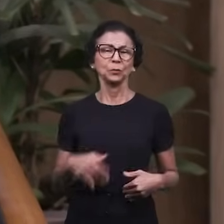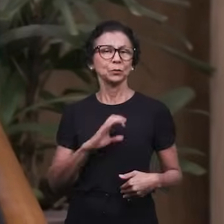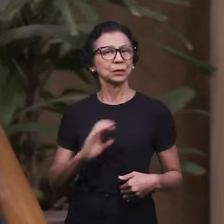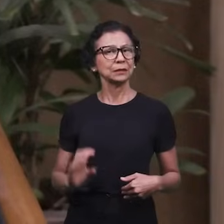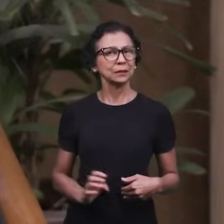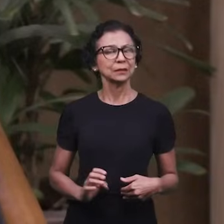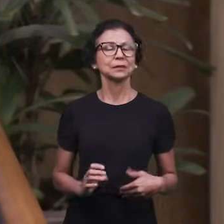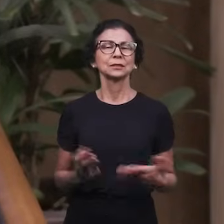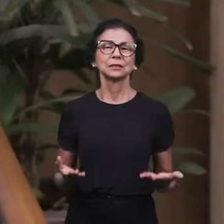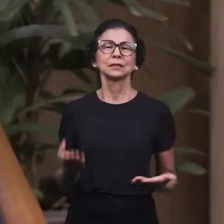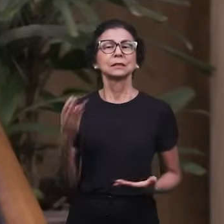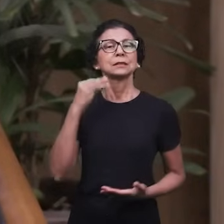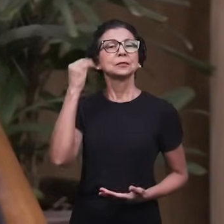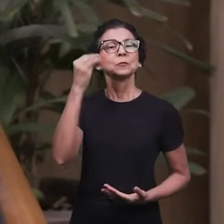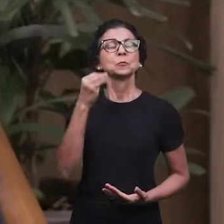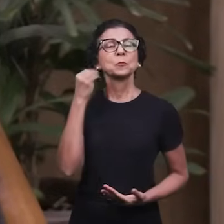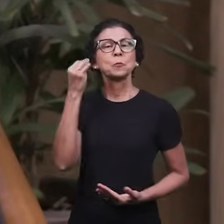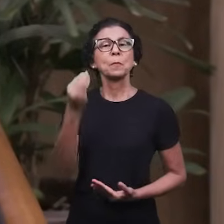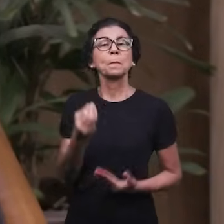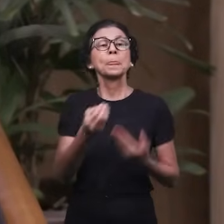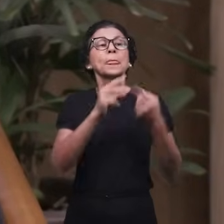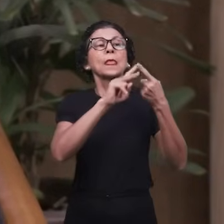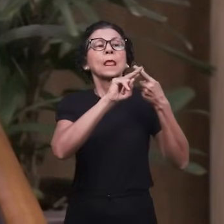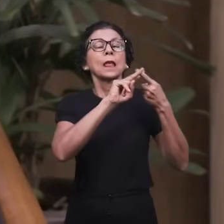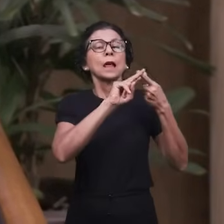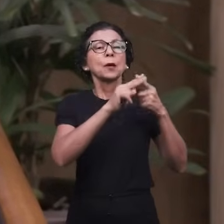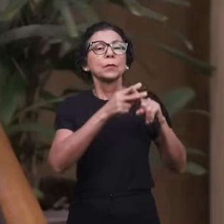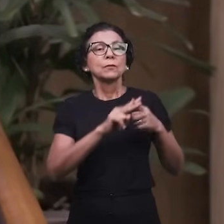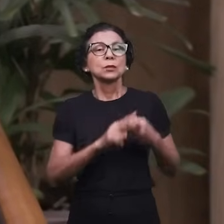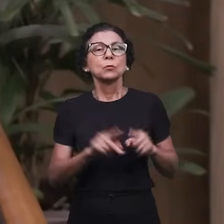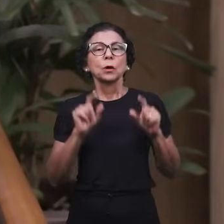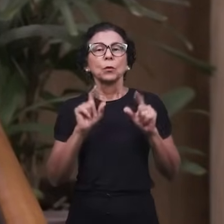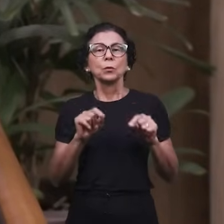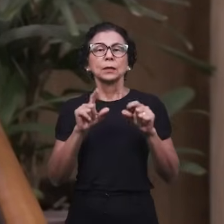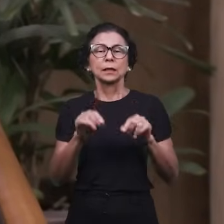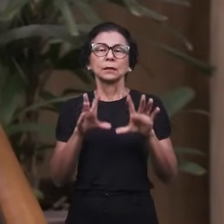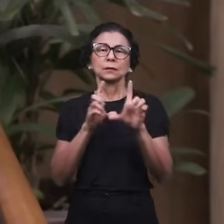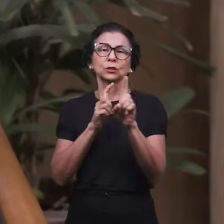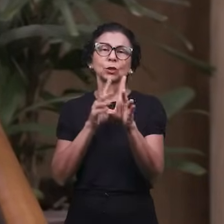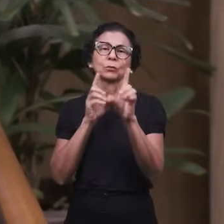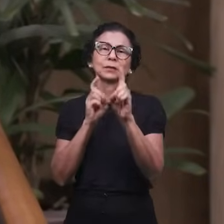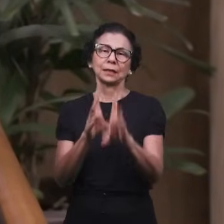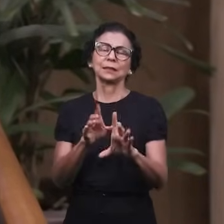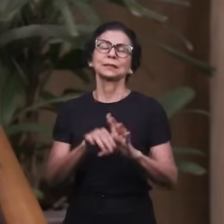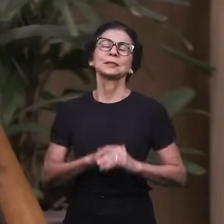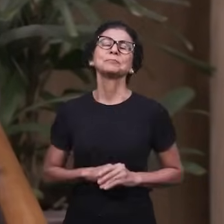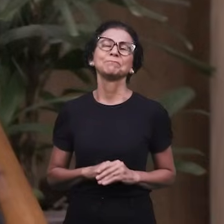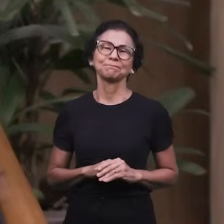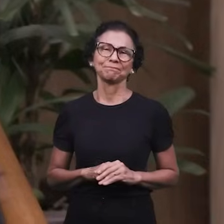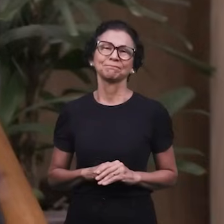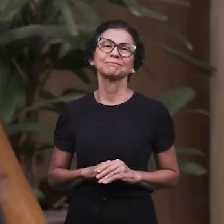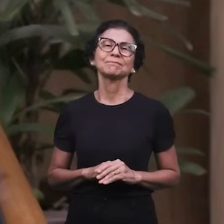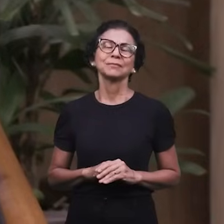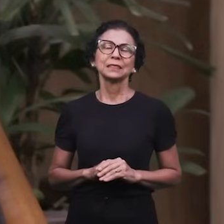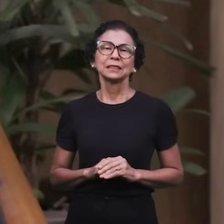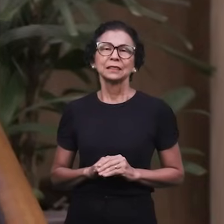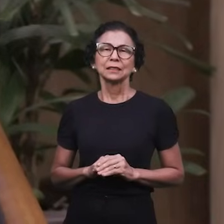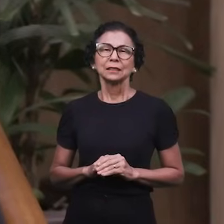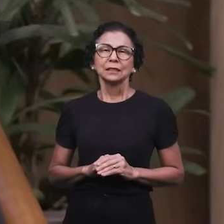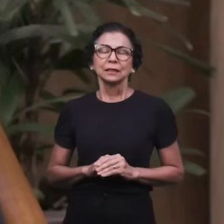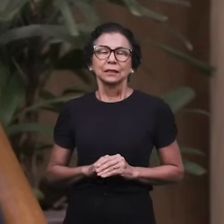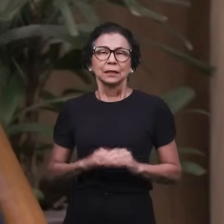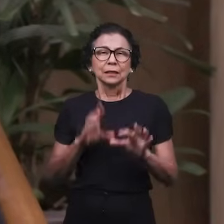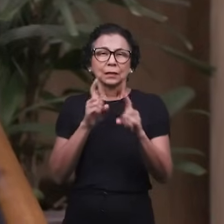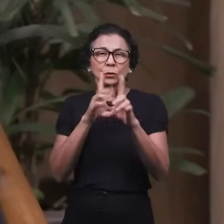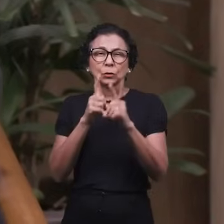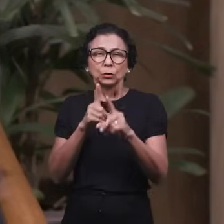nós vivemos de aperfeiçoamento da doutrina na nossa vida. Quanto mais a gente